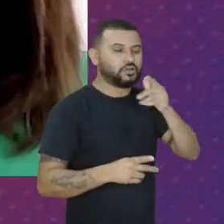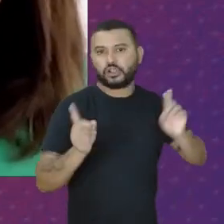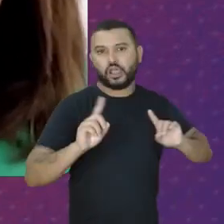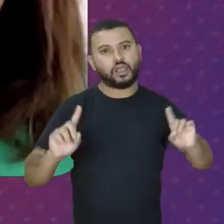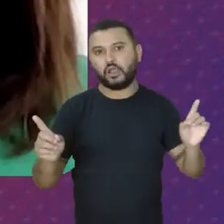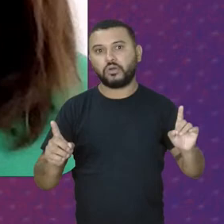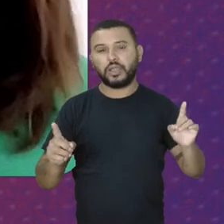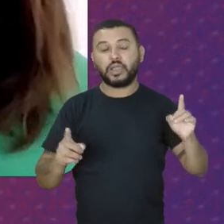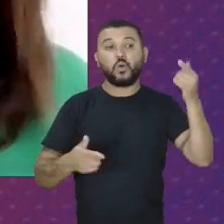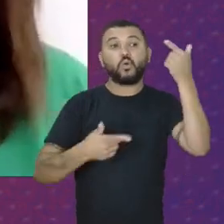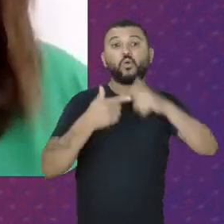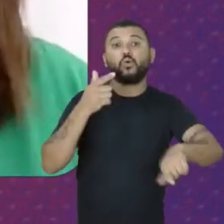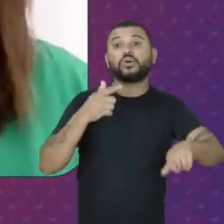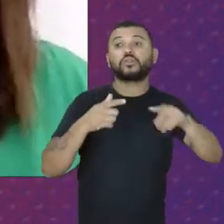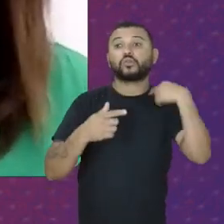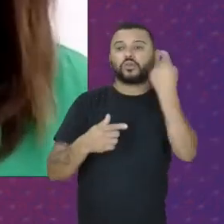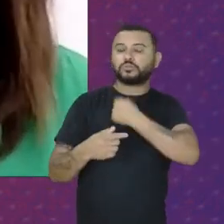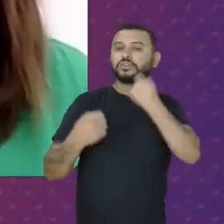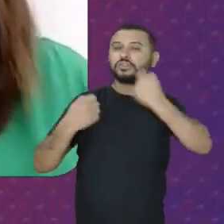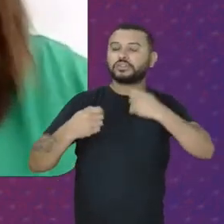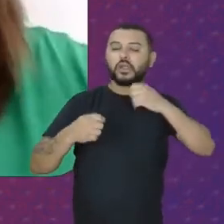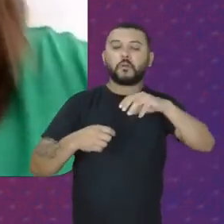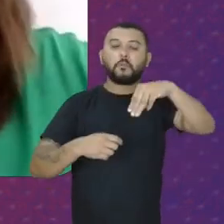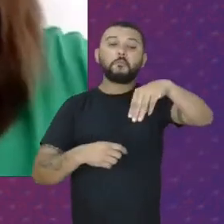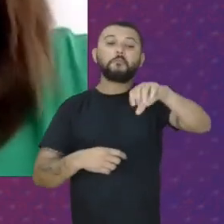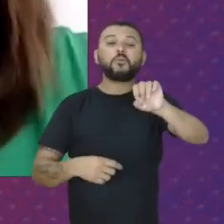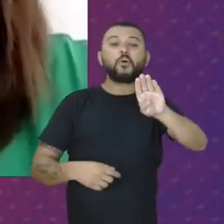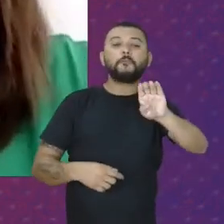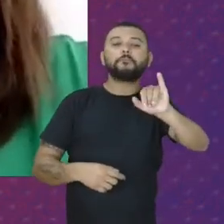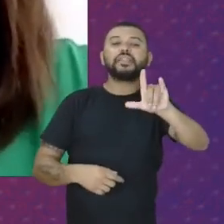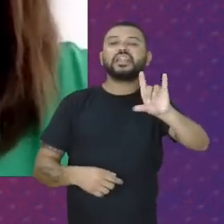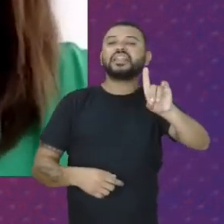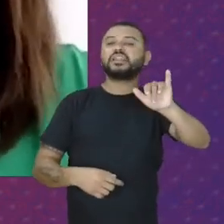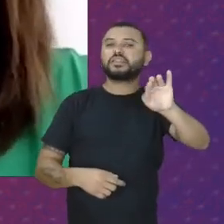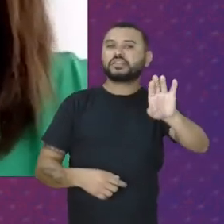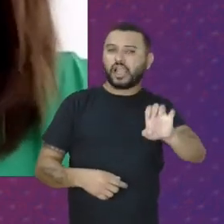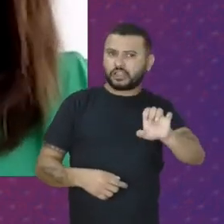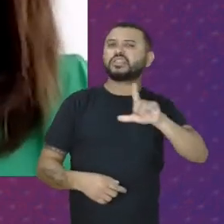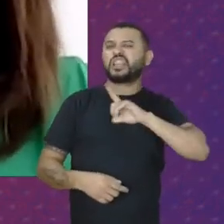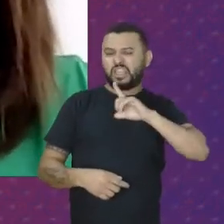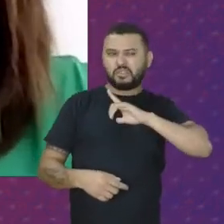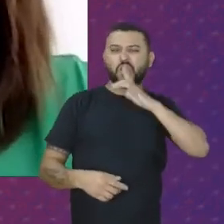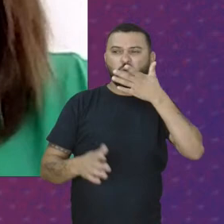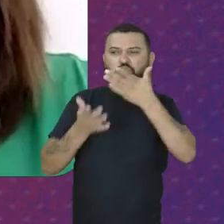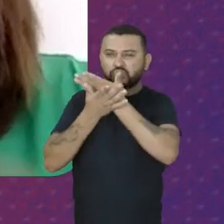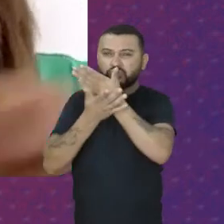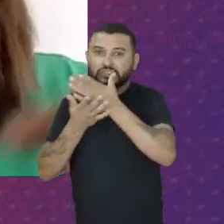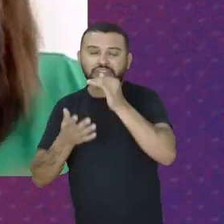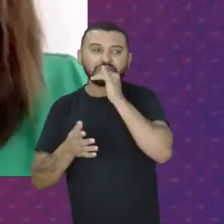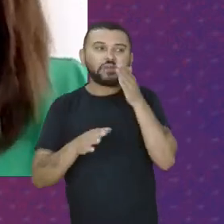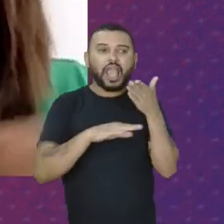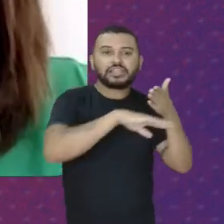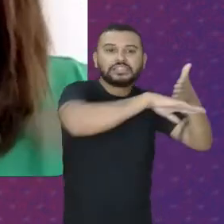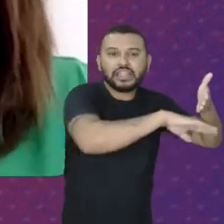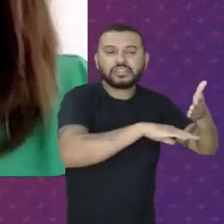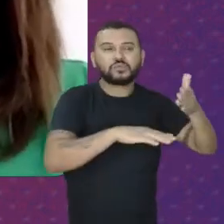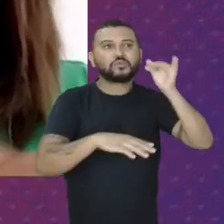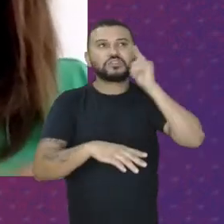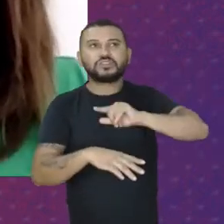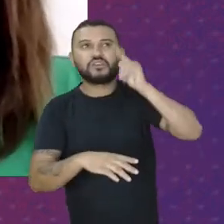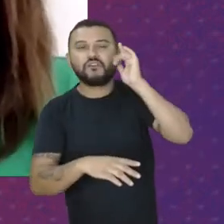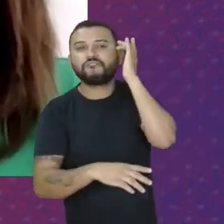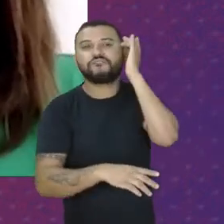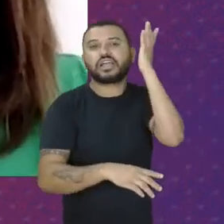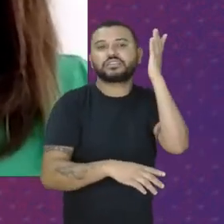O outro elemento é o da mobilidade, que a política exige, né? Essa capacidade